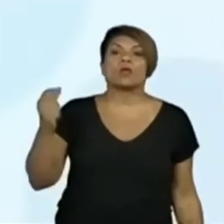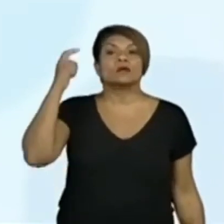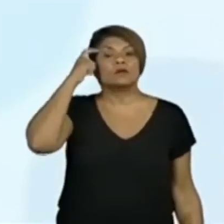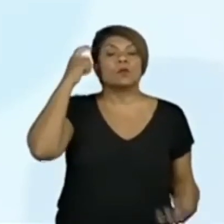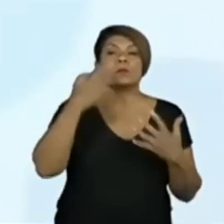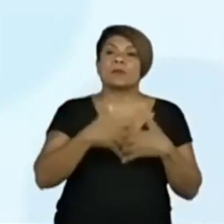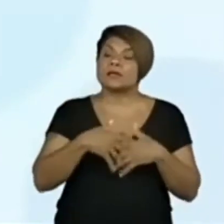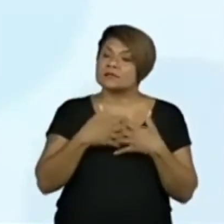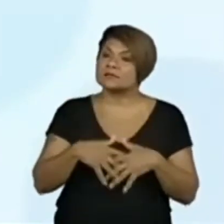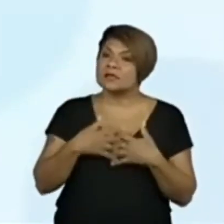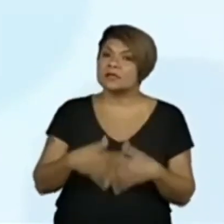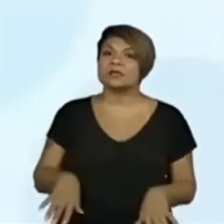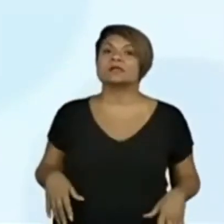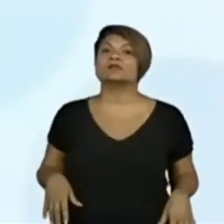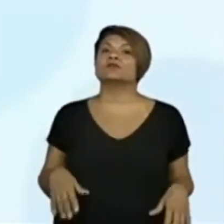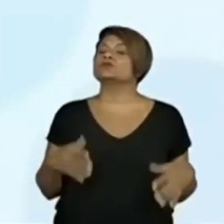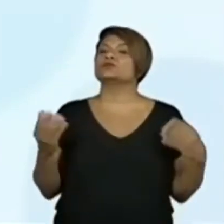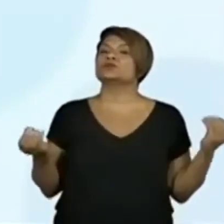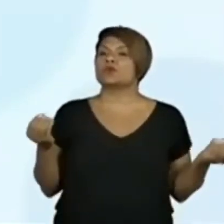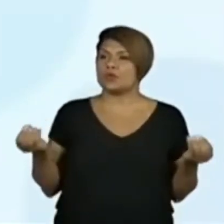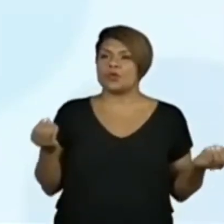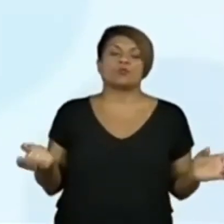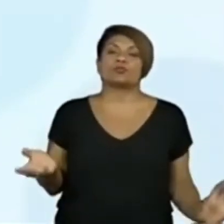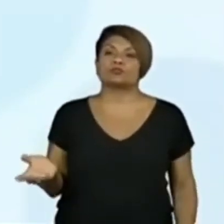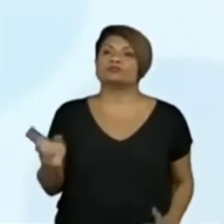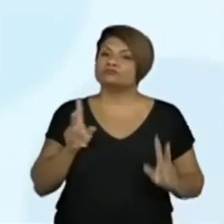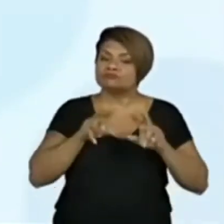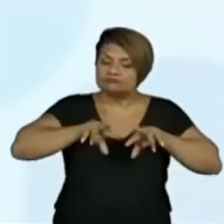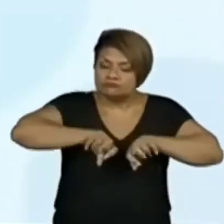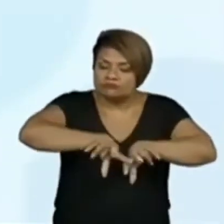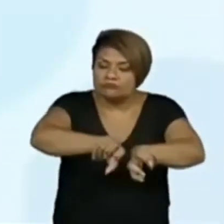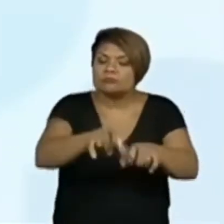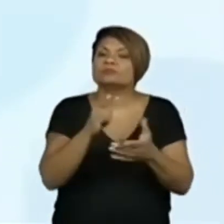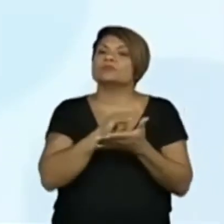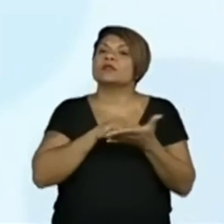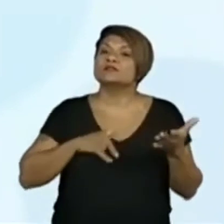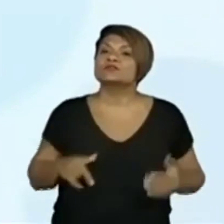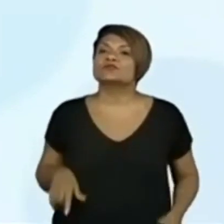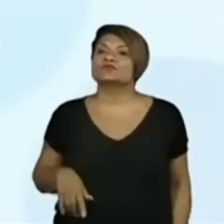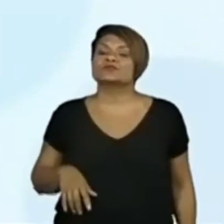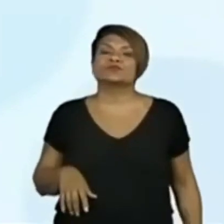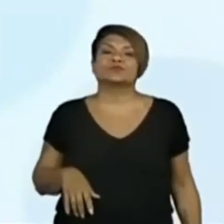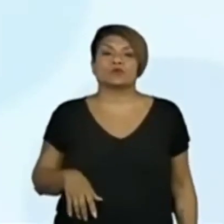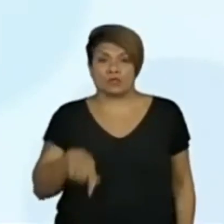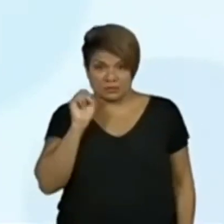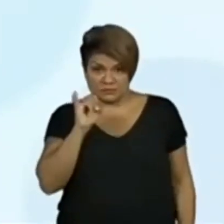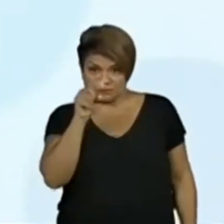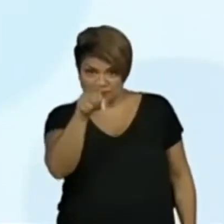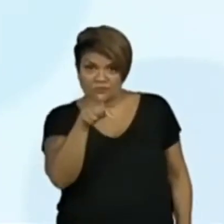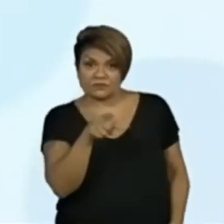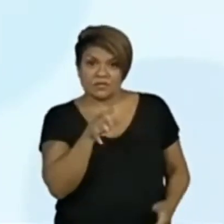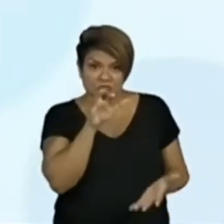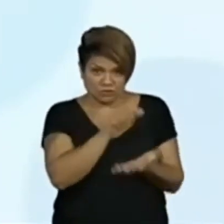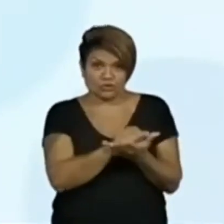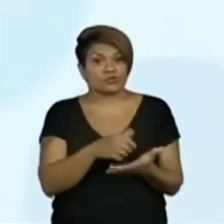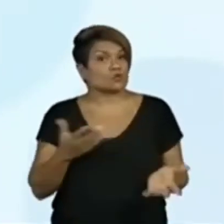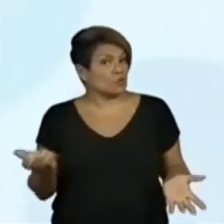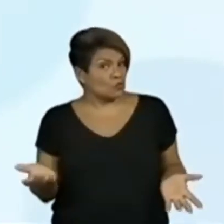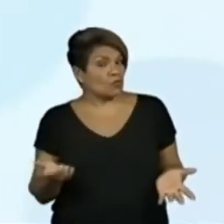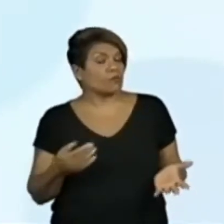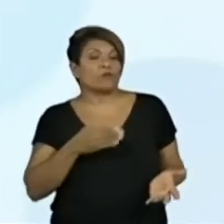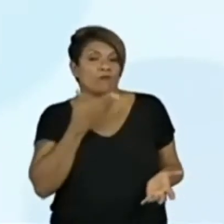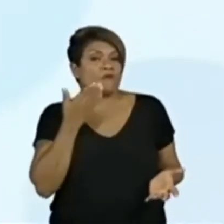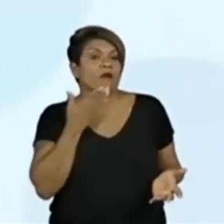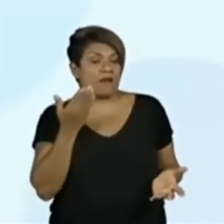pensando comigo? Bactéria, recuperando informações que exploramos no texto. Se você registrou, não é, durante a aula, ficou